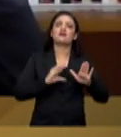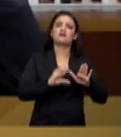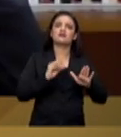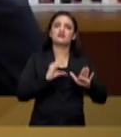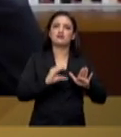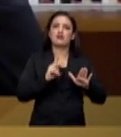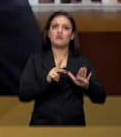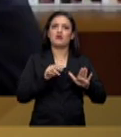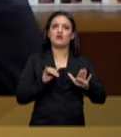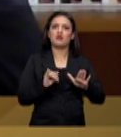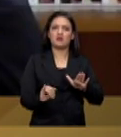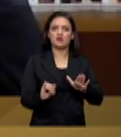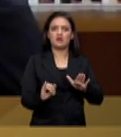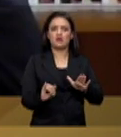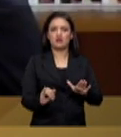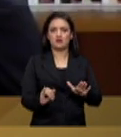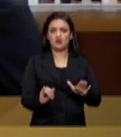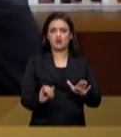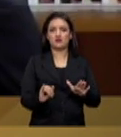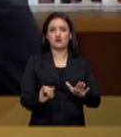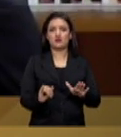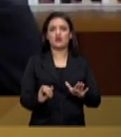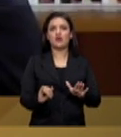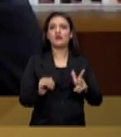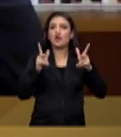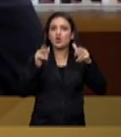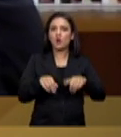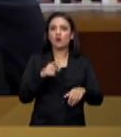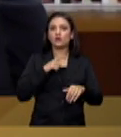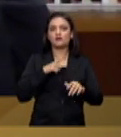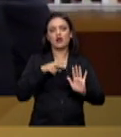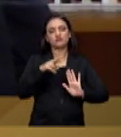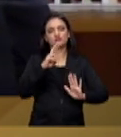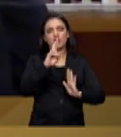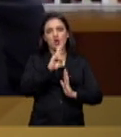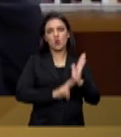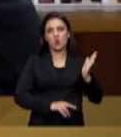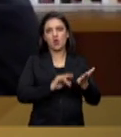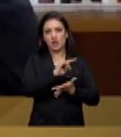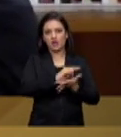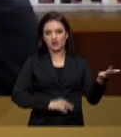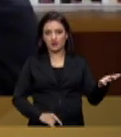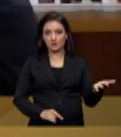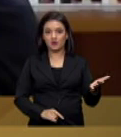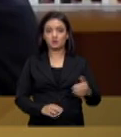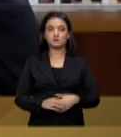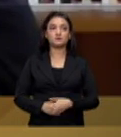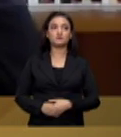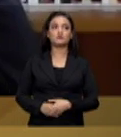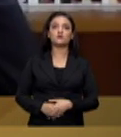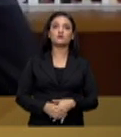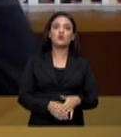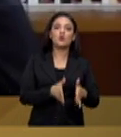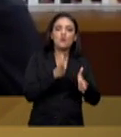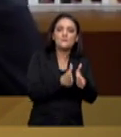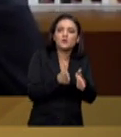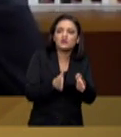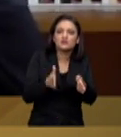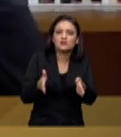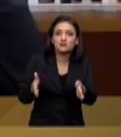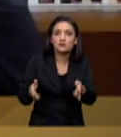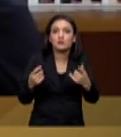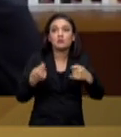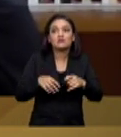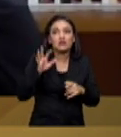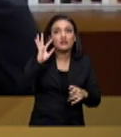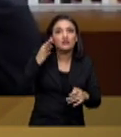parlamentar de inquérito na forma do requerimento. O procedimento a ser seguido pela CPI deverá ser definido